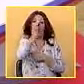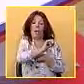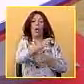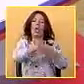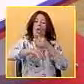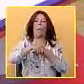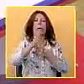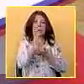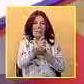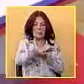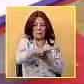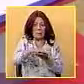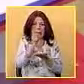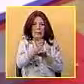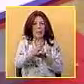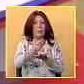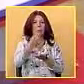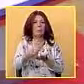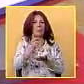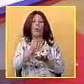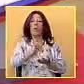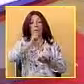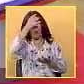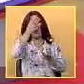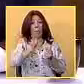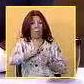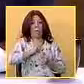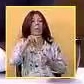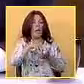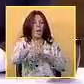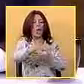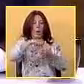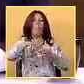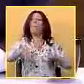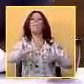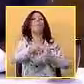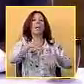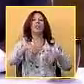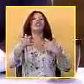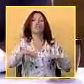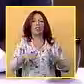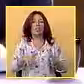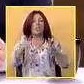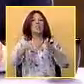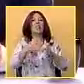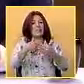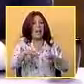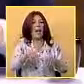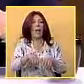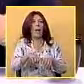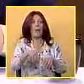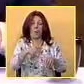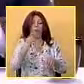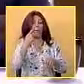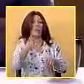não está como devia estar? Esta Europa, na minha opinião, está a entrar num ciclo em que... E estamos